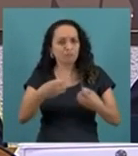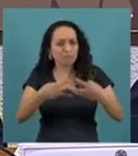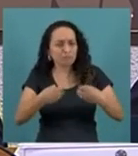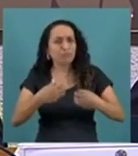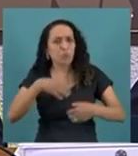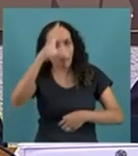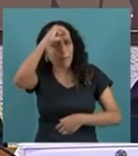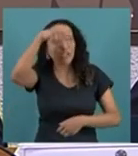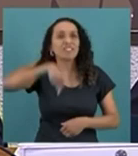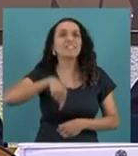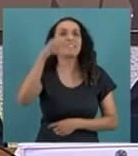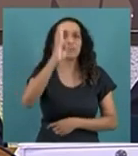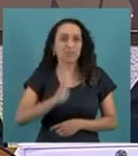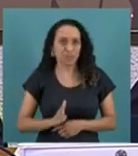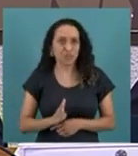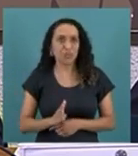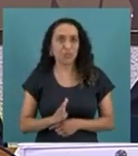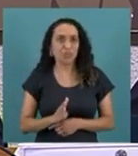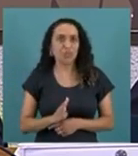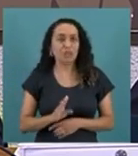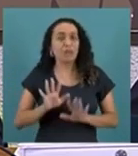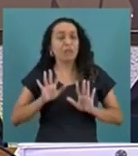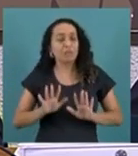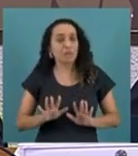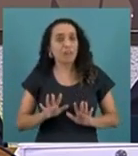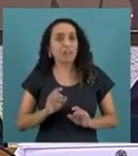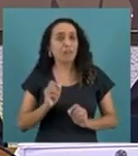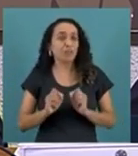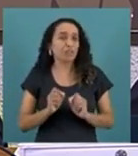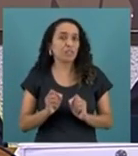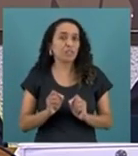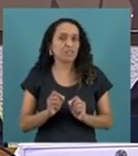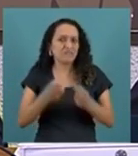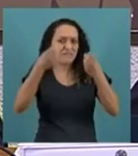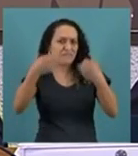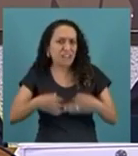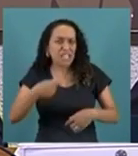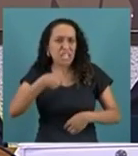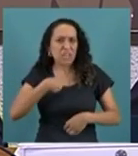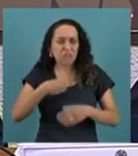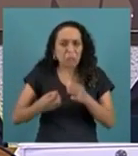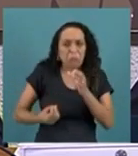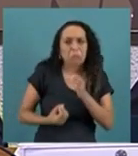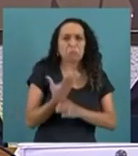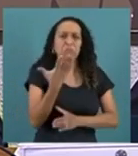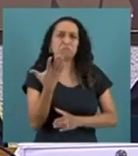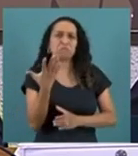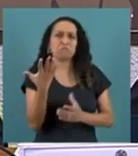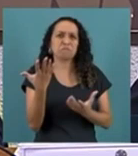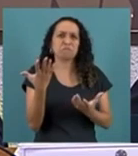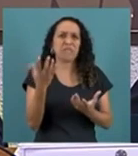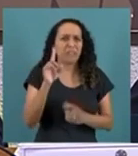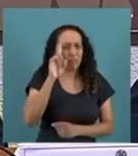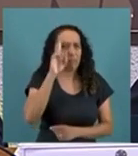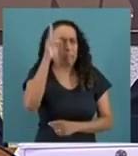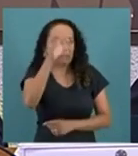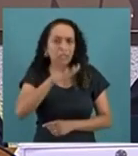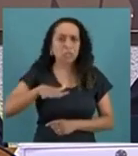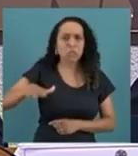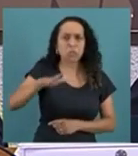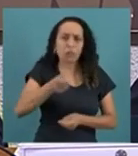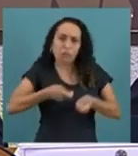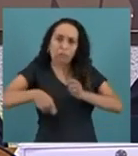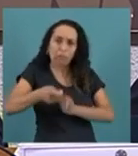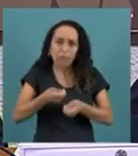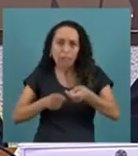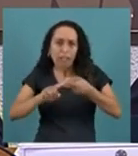aqui no Brasil. Mas dizer que eu estou criando esse cenário de manipulação